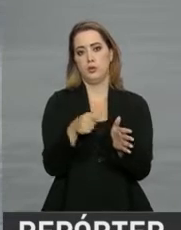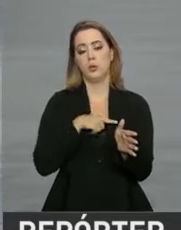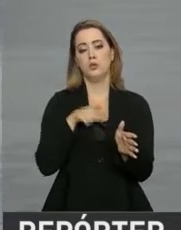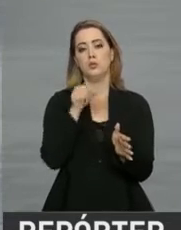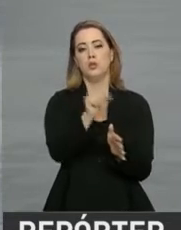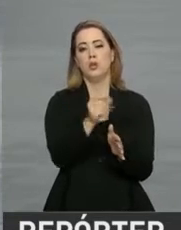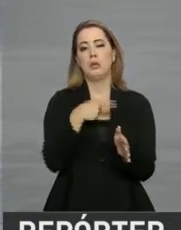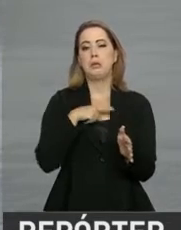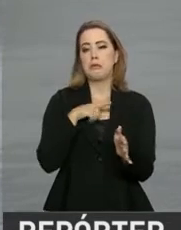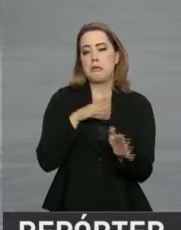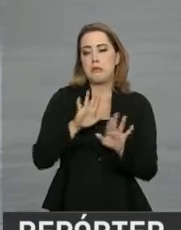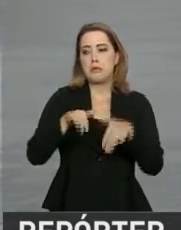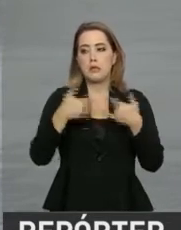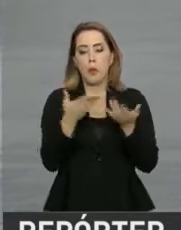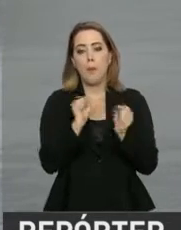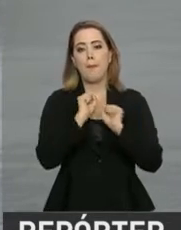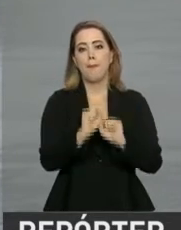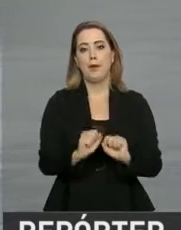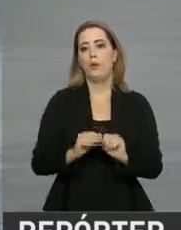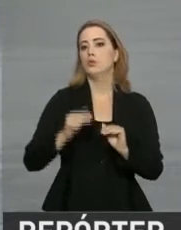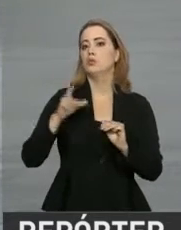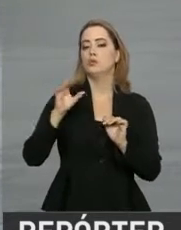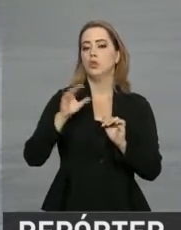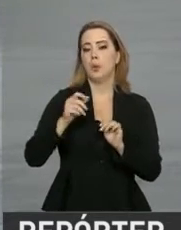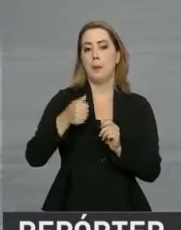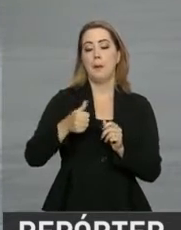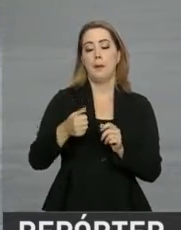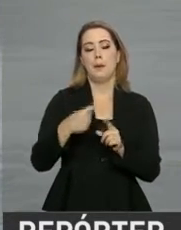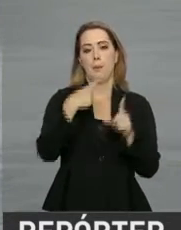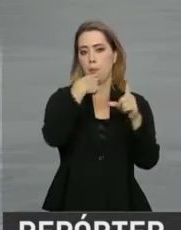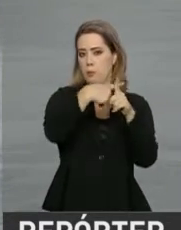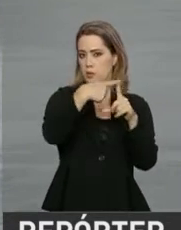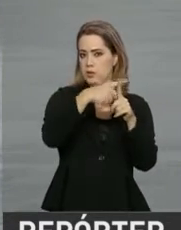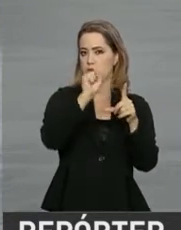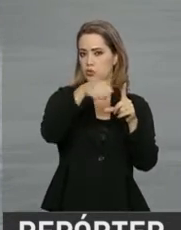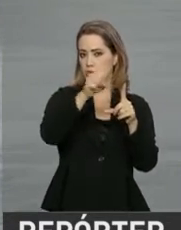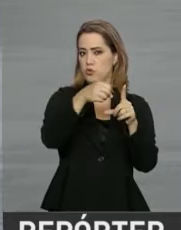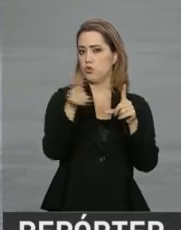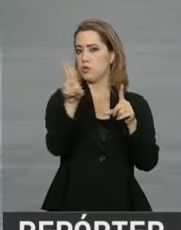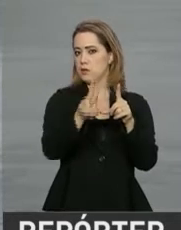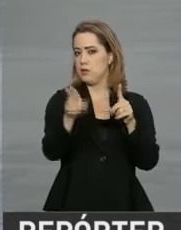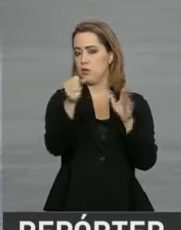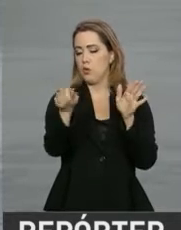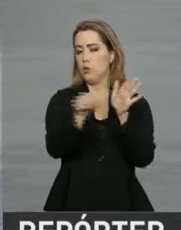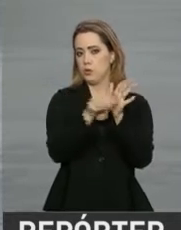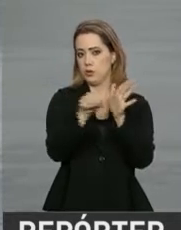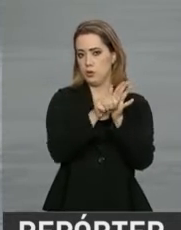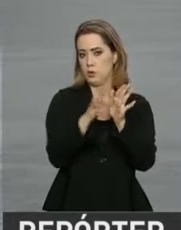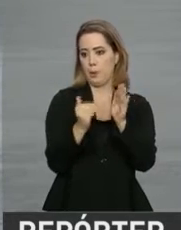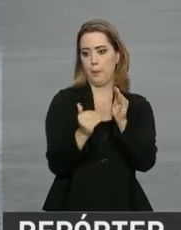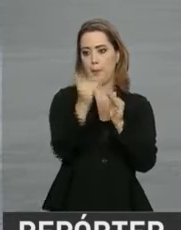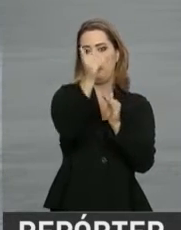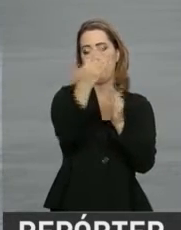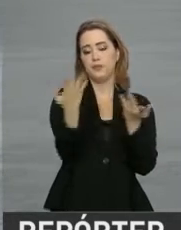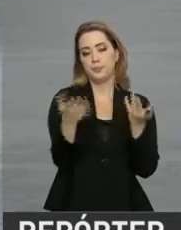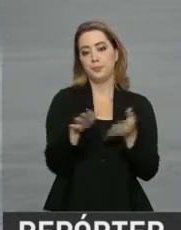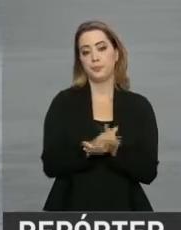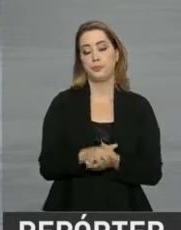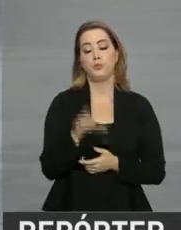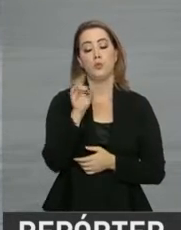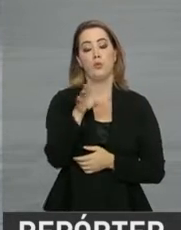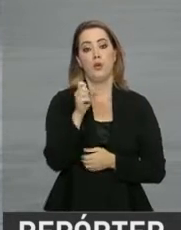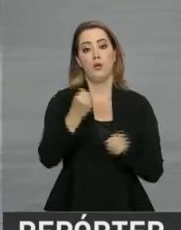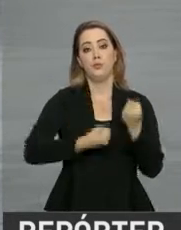positividade oculto pode ser bem maior. Apenas motoristas profissionais do Tocantins e do Mato Grosso do